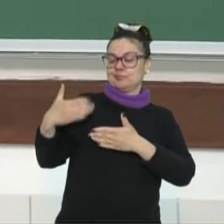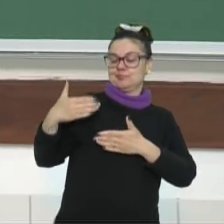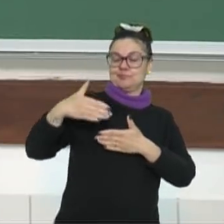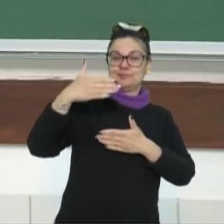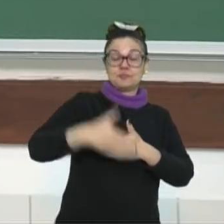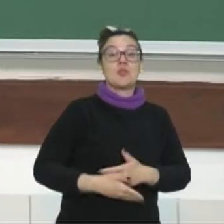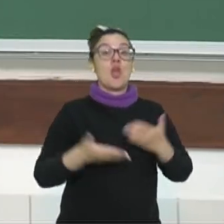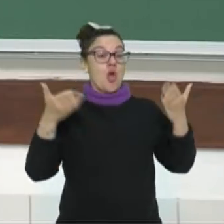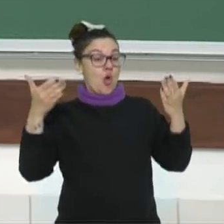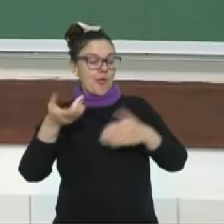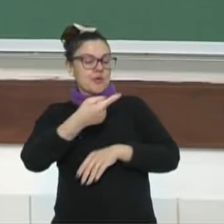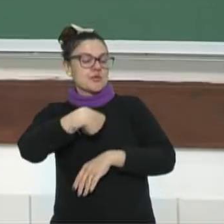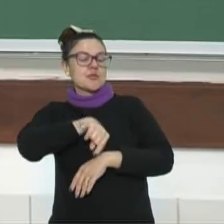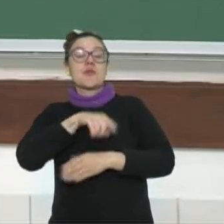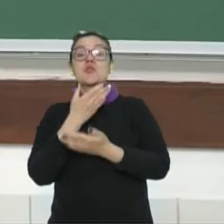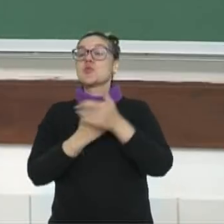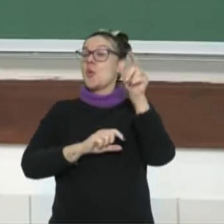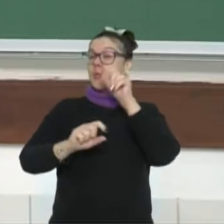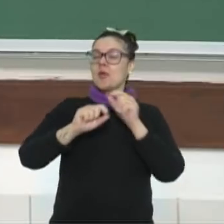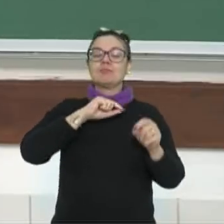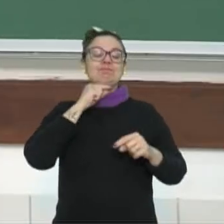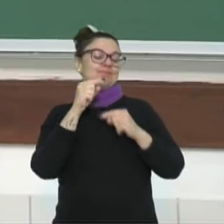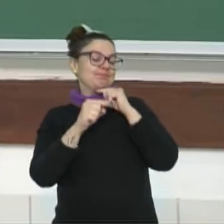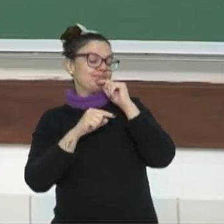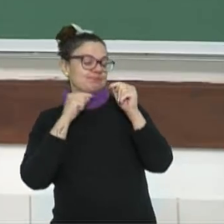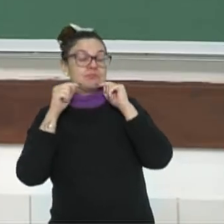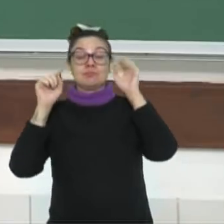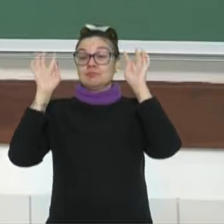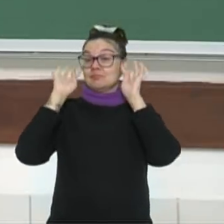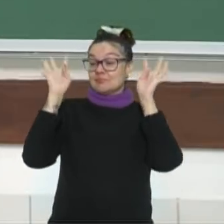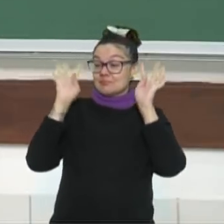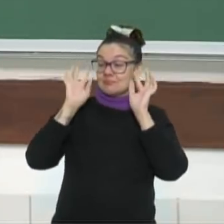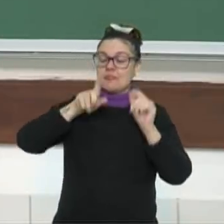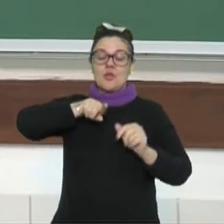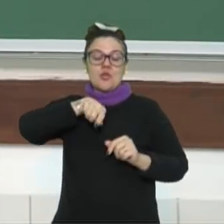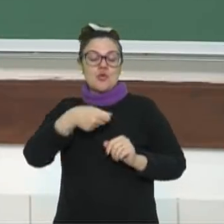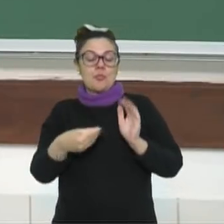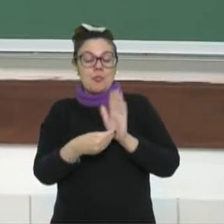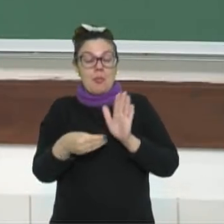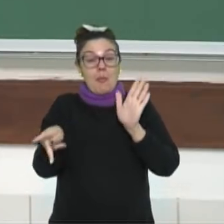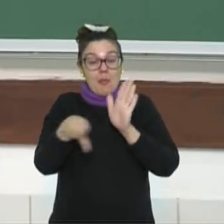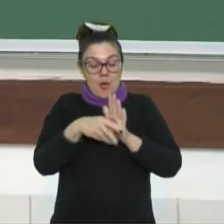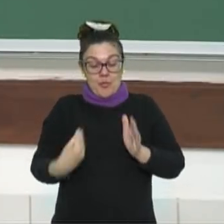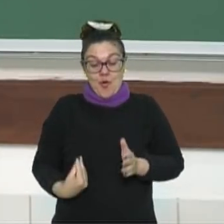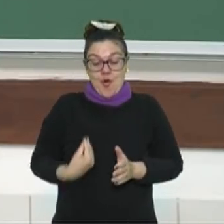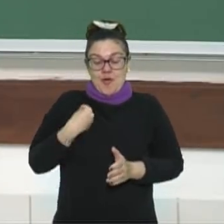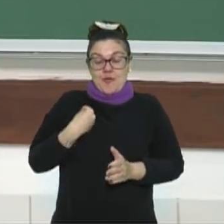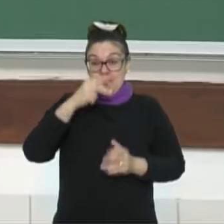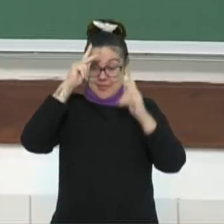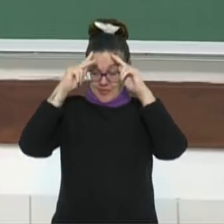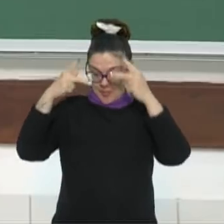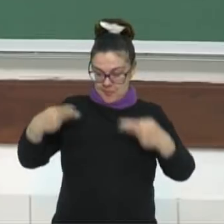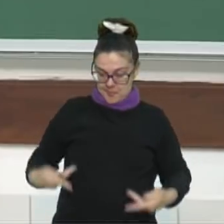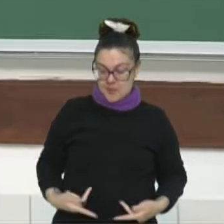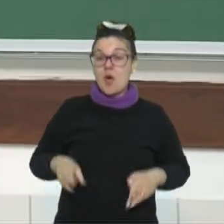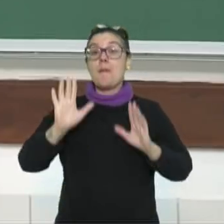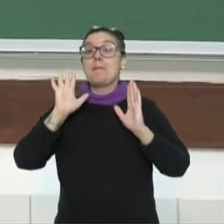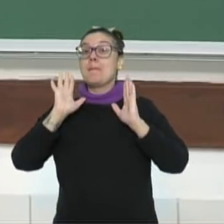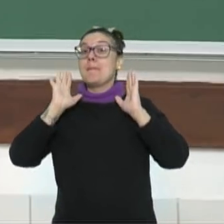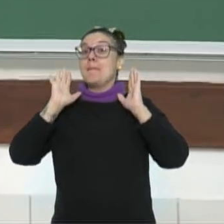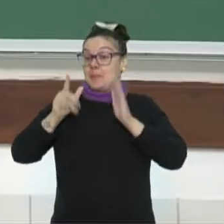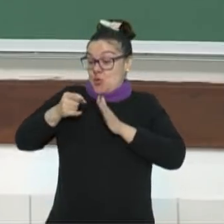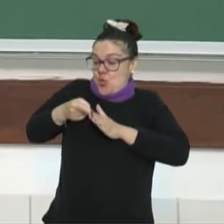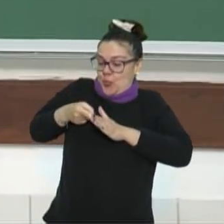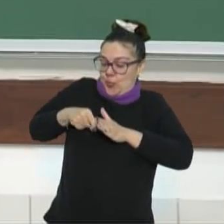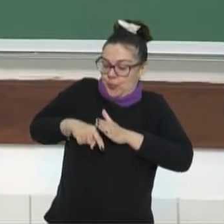vamos verificar hoje algumas questões que farão a gente refletir sobre a vida humana de uma forma mais profunda ainda do que a